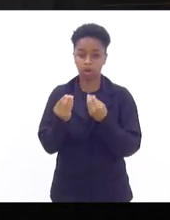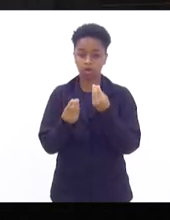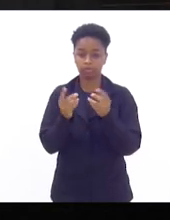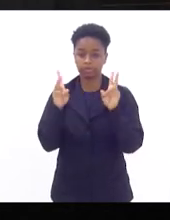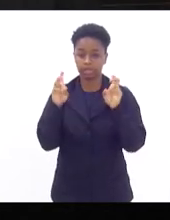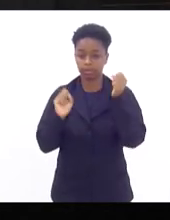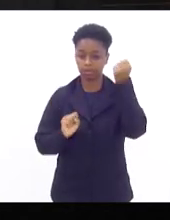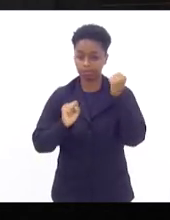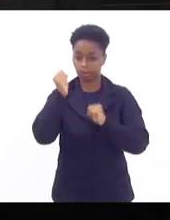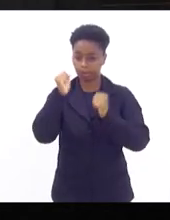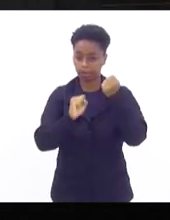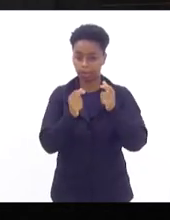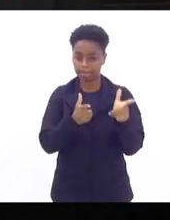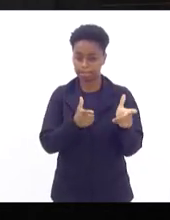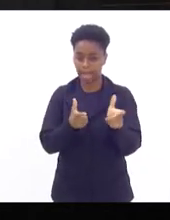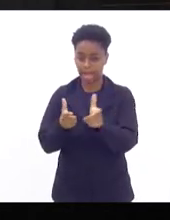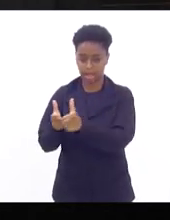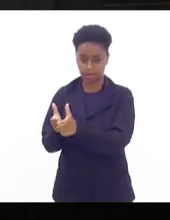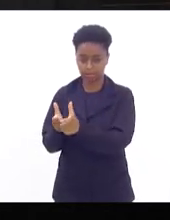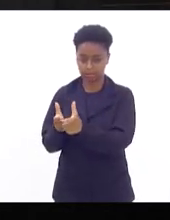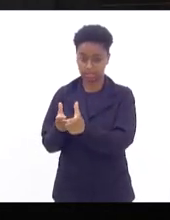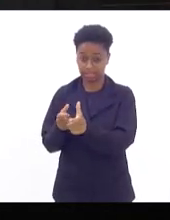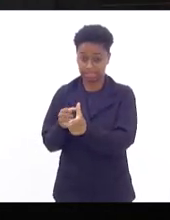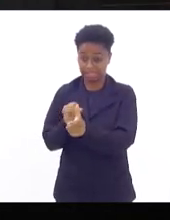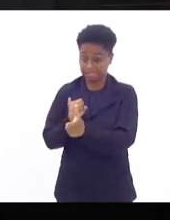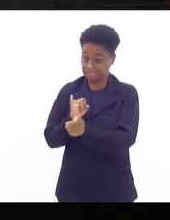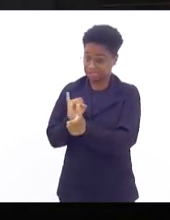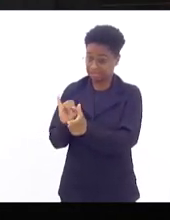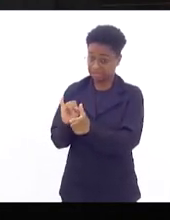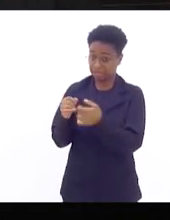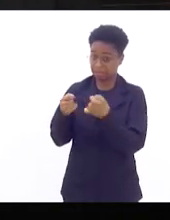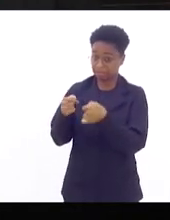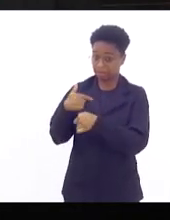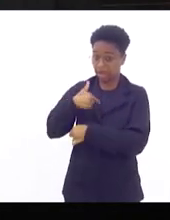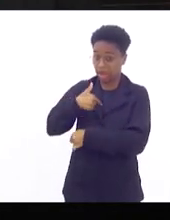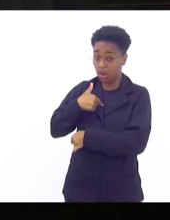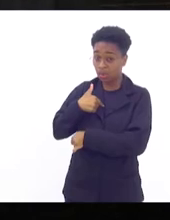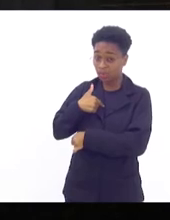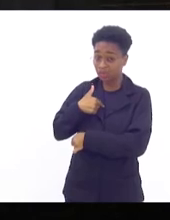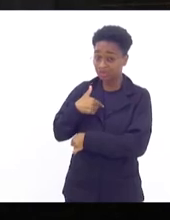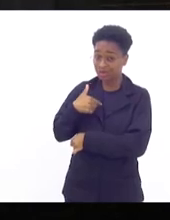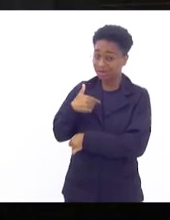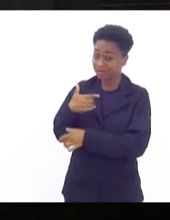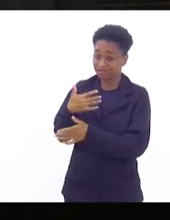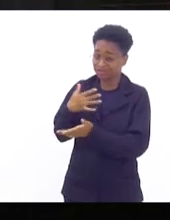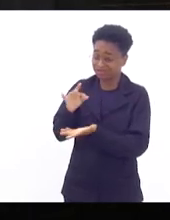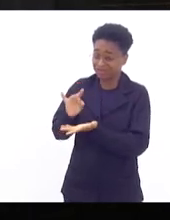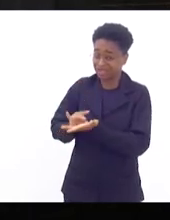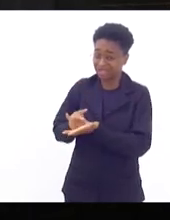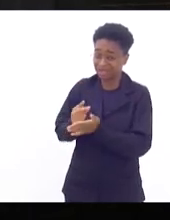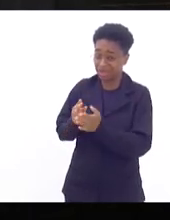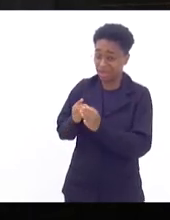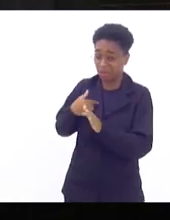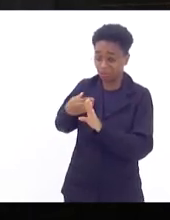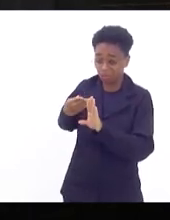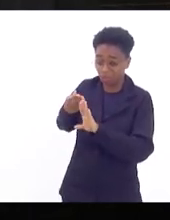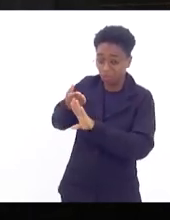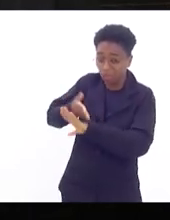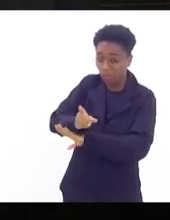armamento. Se dependesse de mim, deputado Valdeciaza, eu nem na porta